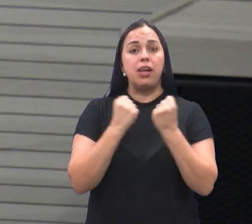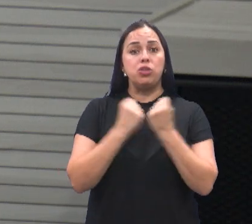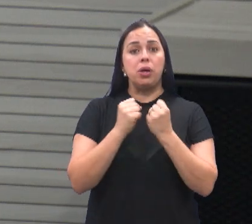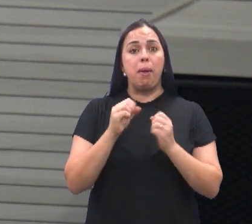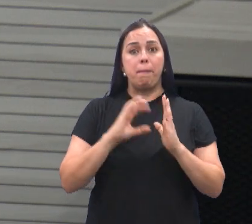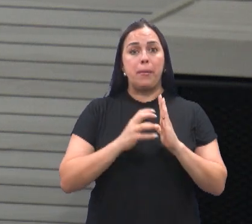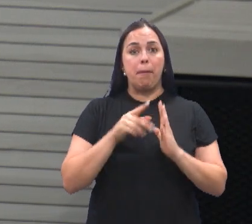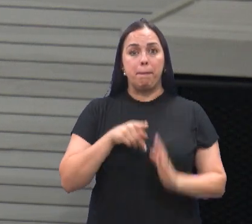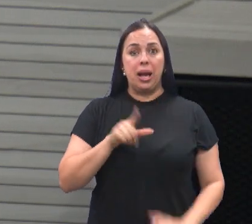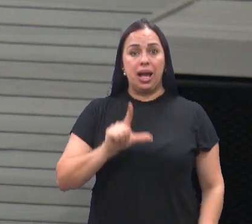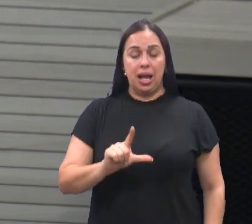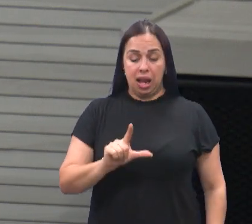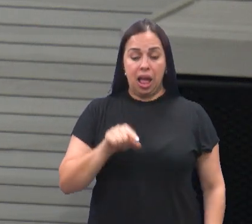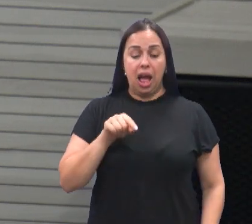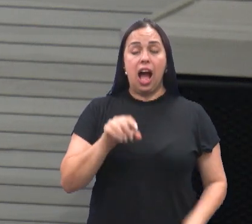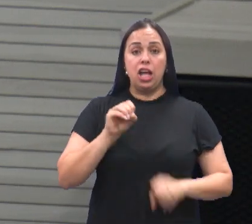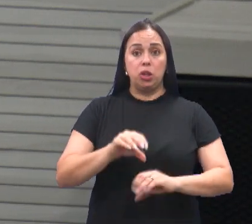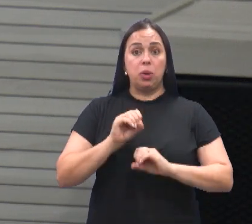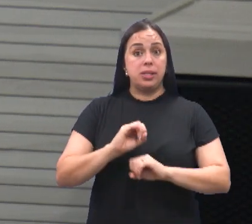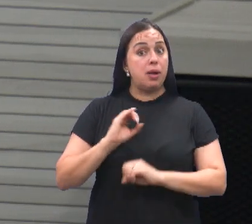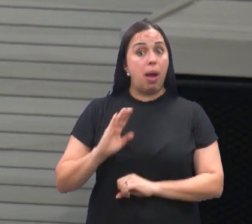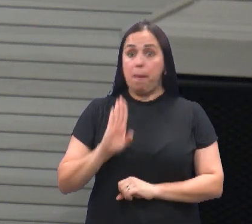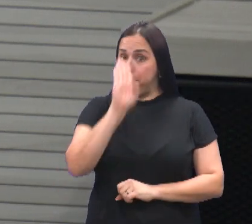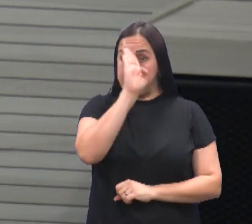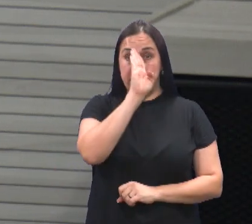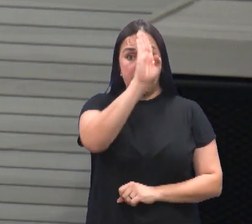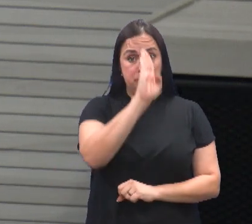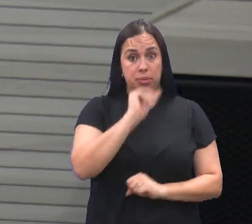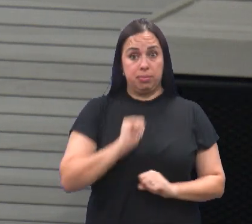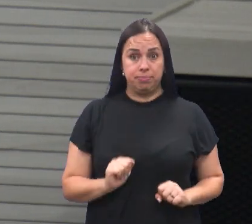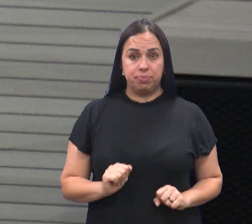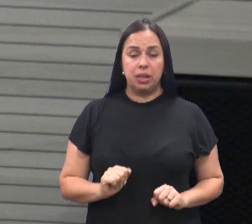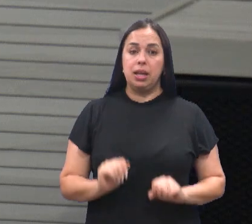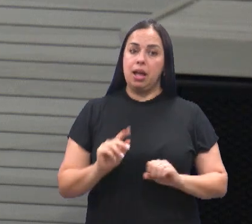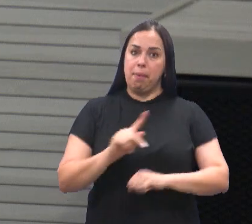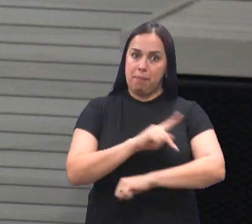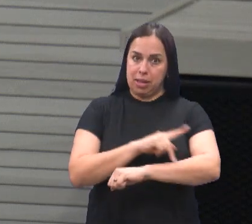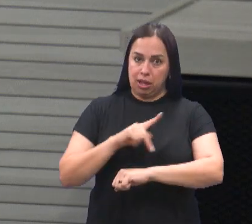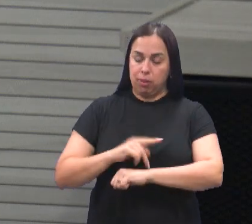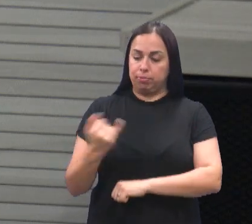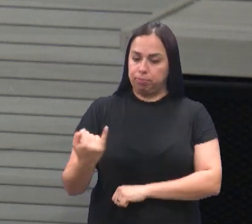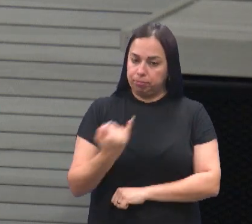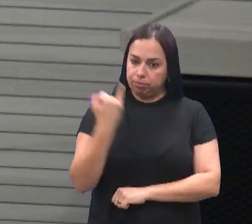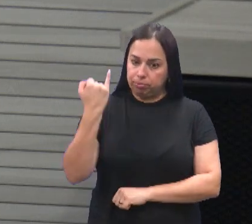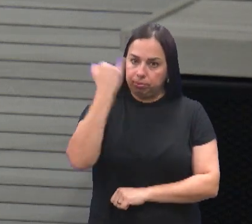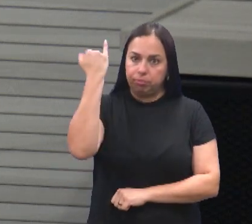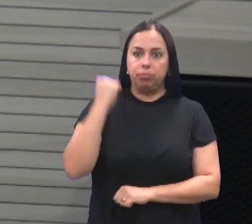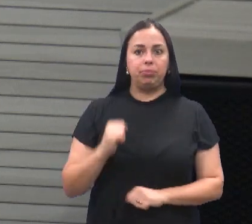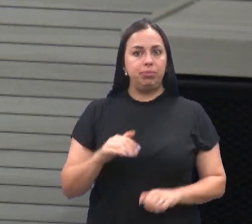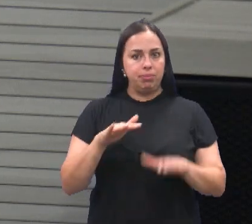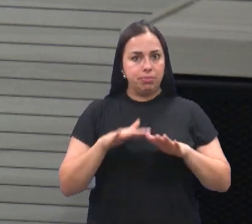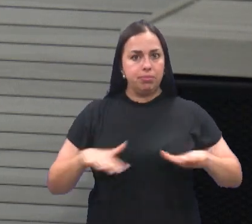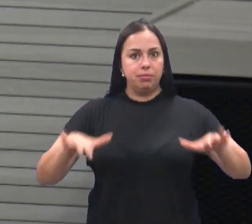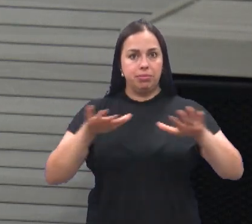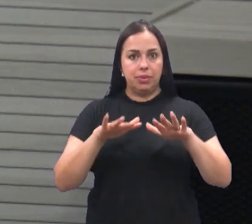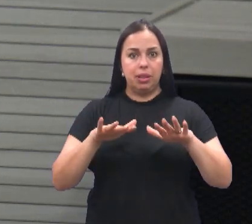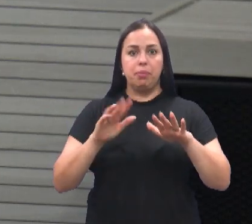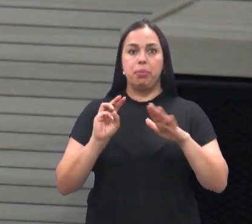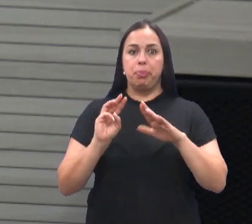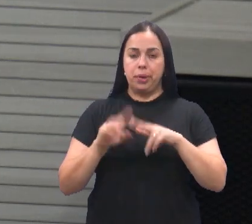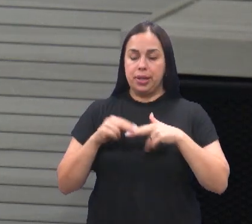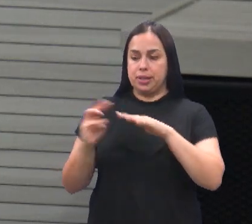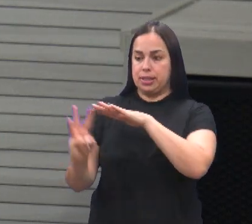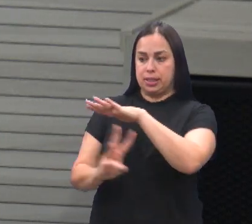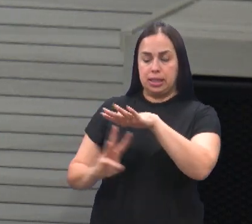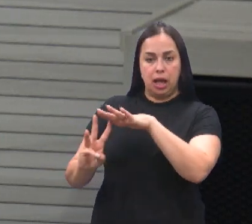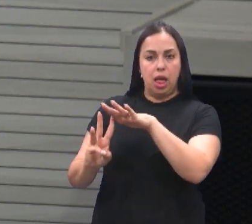Que educação é prioridade e que a atividade de pedagogia é essencial. Então, essas terceirizações, não é contra todas